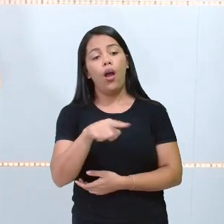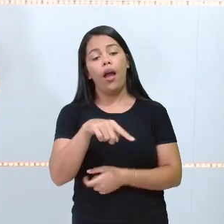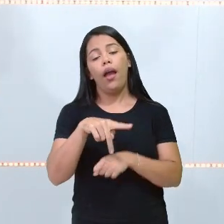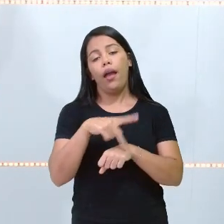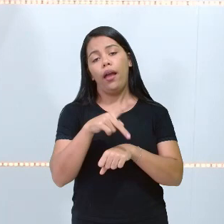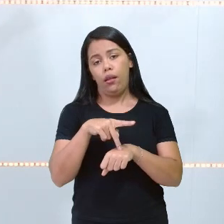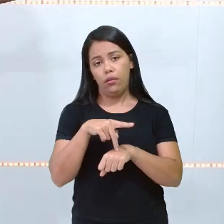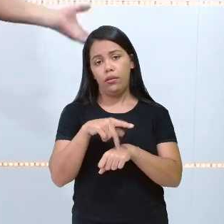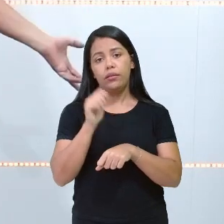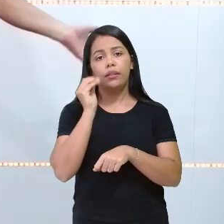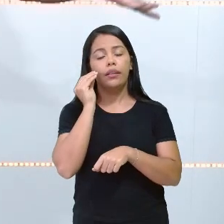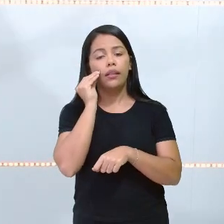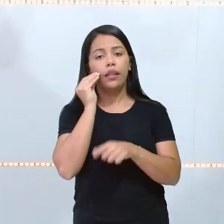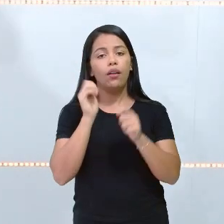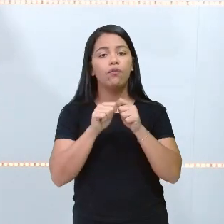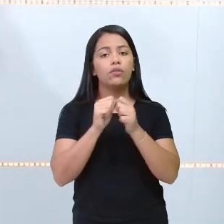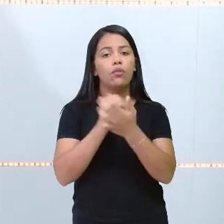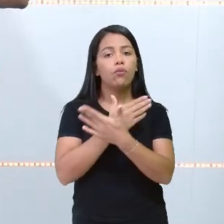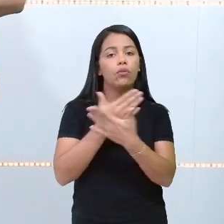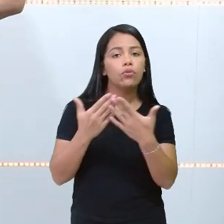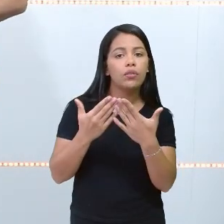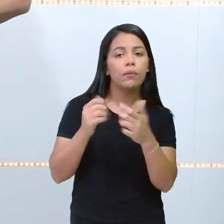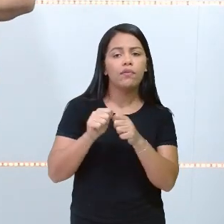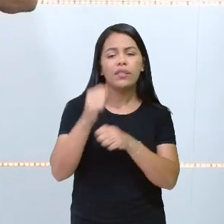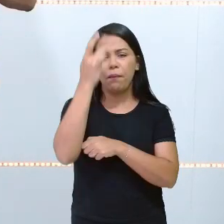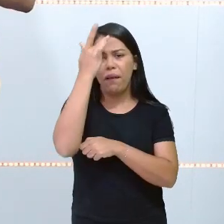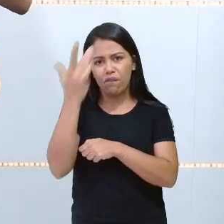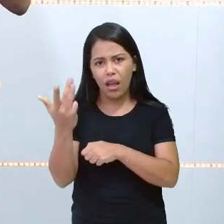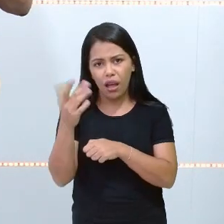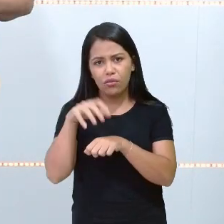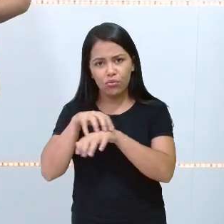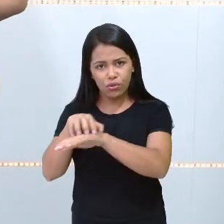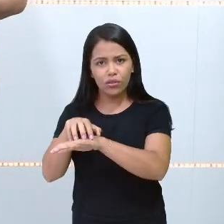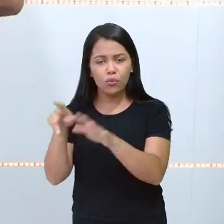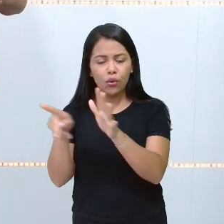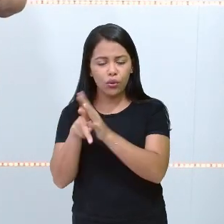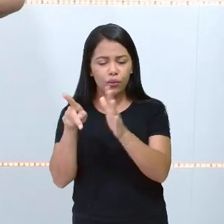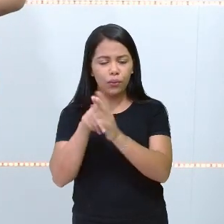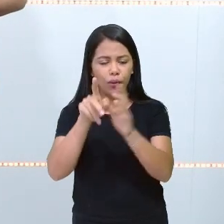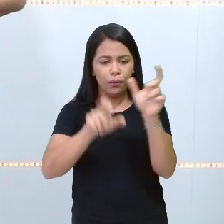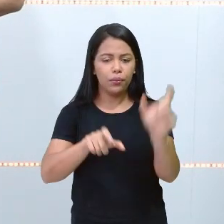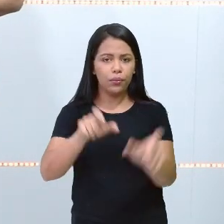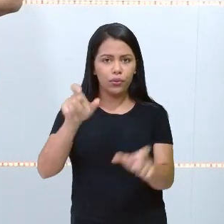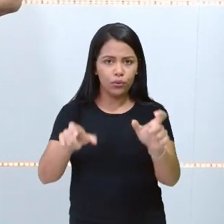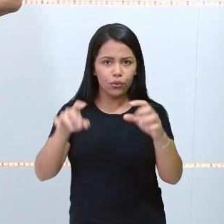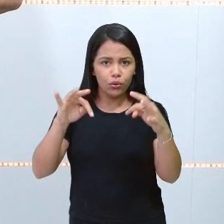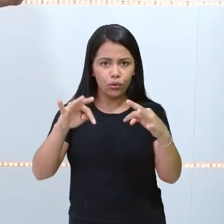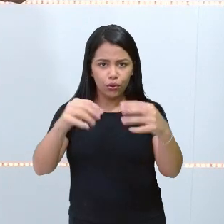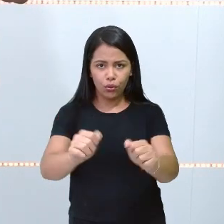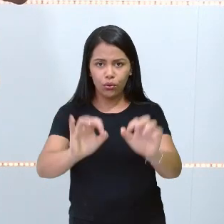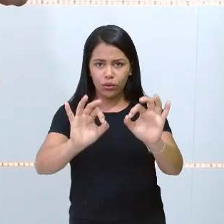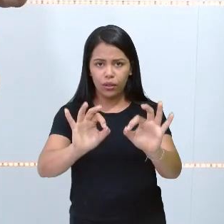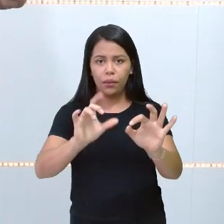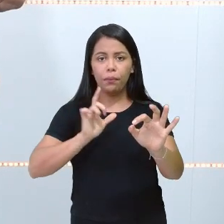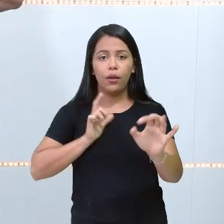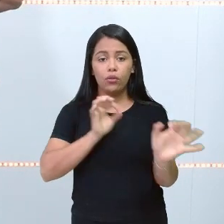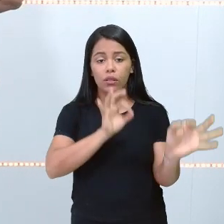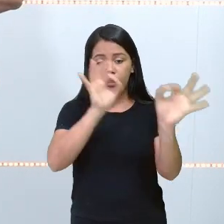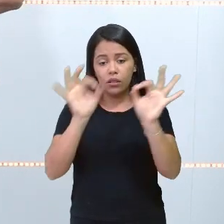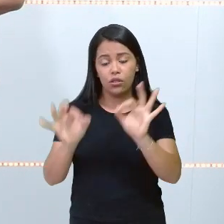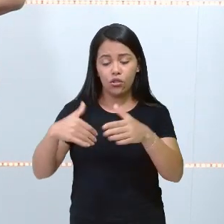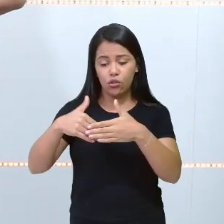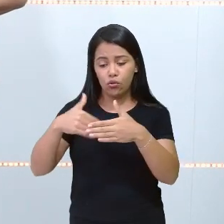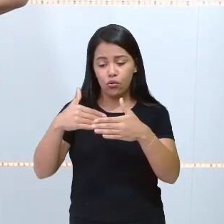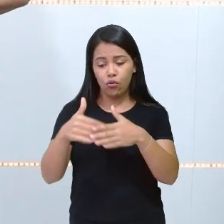de repente, até antes da Copa, muita gente já estava indo para lá para se organizar, para poder assistir aos jogos com tranquilidade.